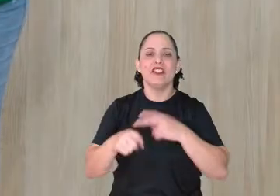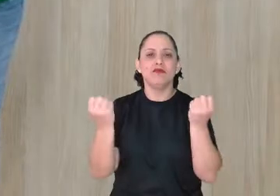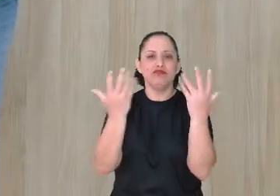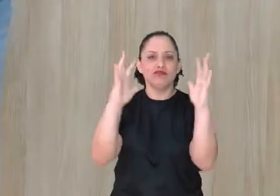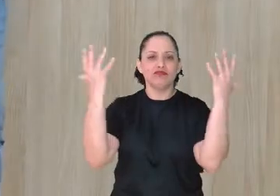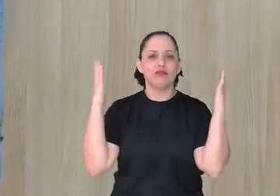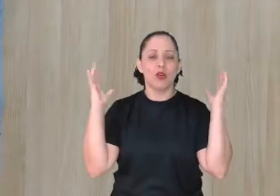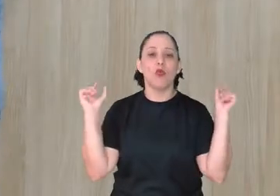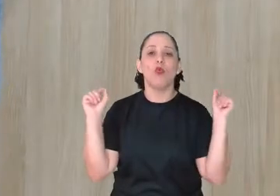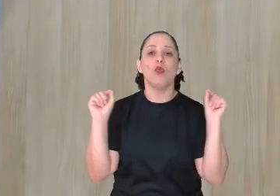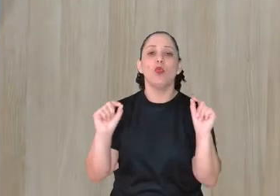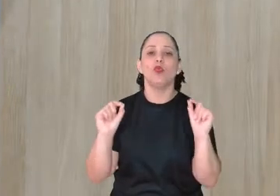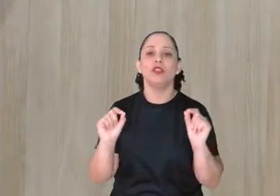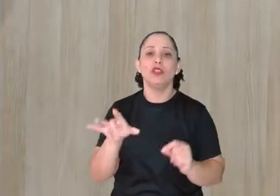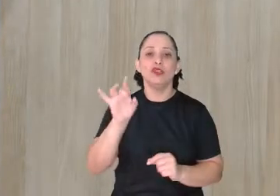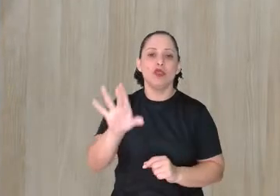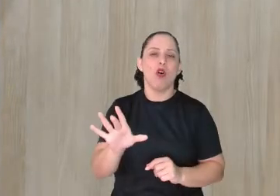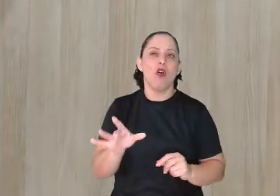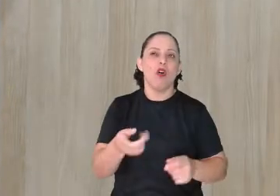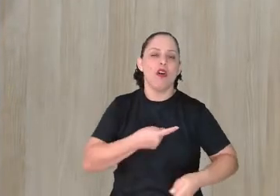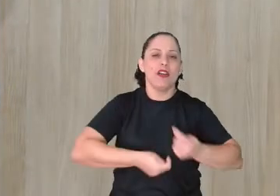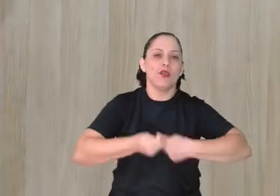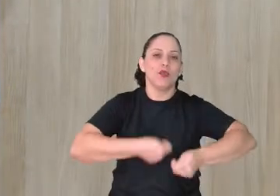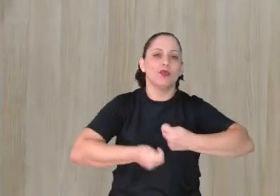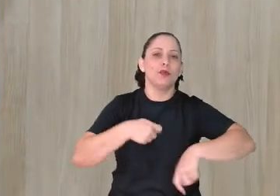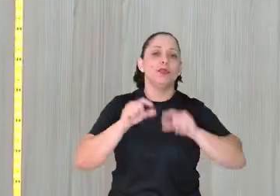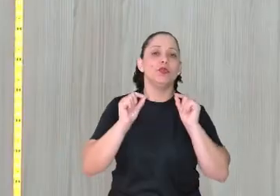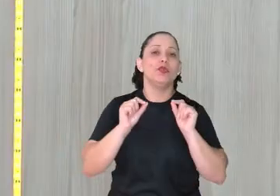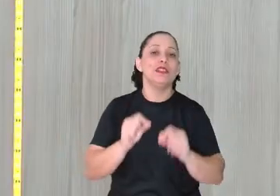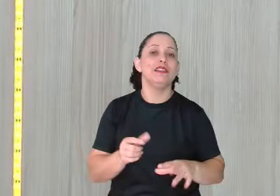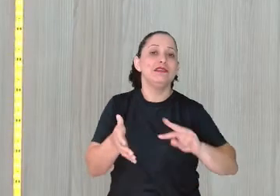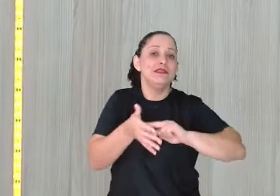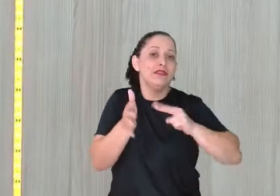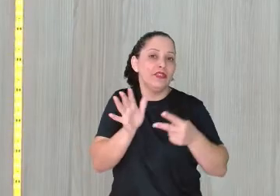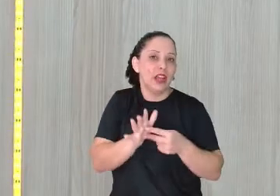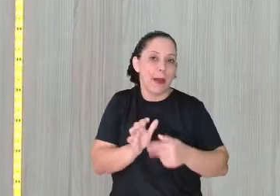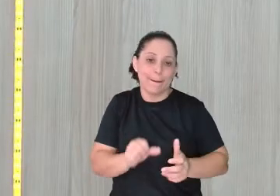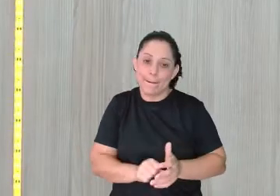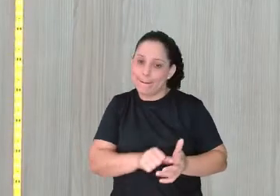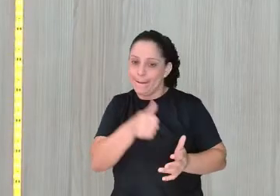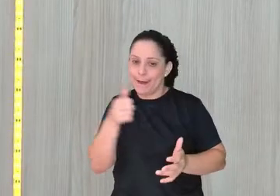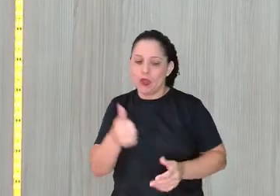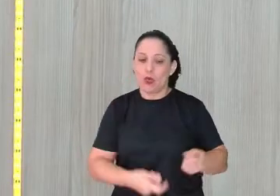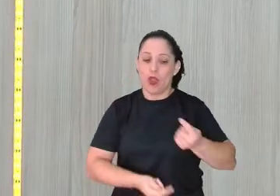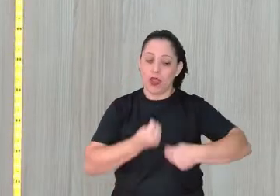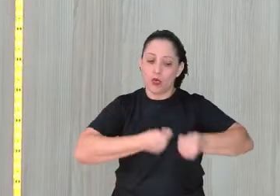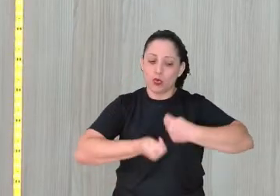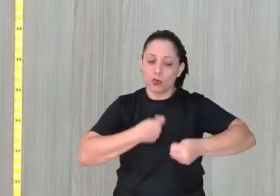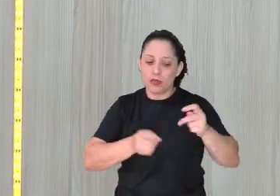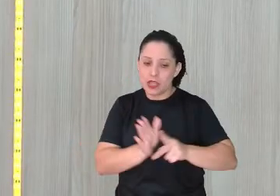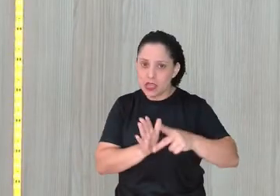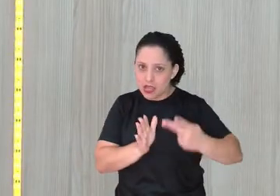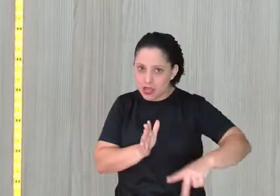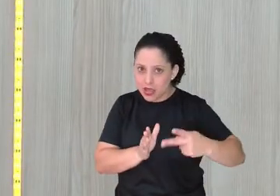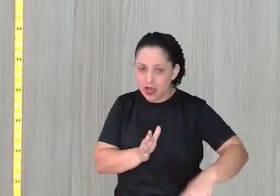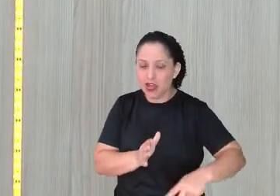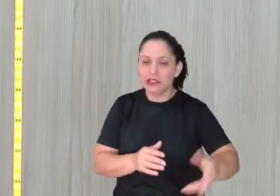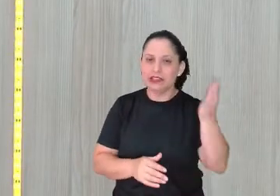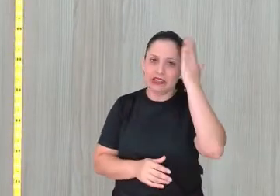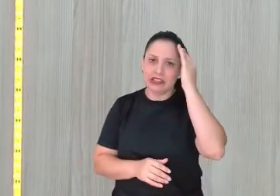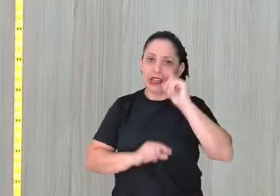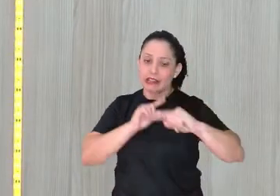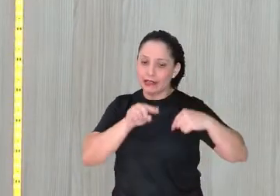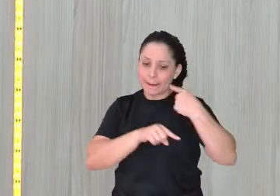da gente, né? O que é economia, né, professora Carol? Entender primeiro o que é economia, né? Exatamente. E depois a gente vai para a